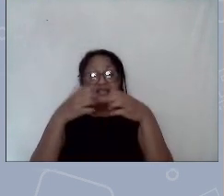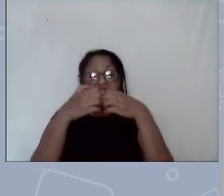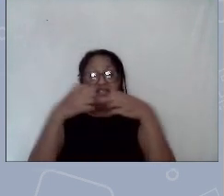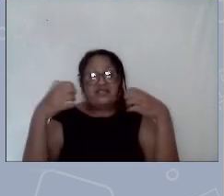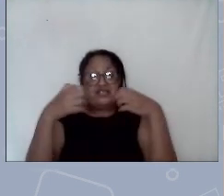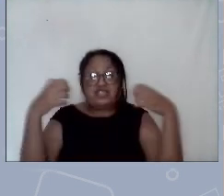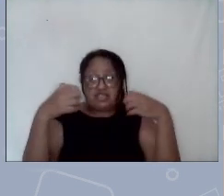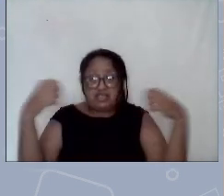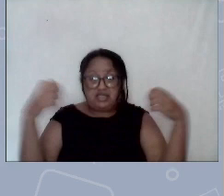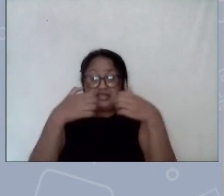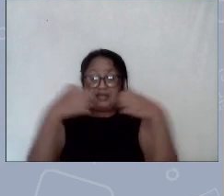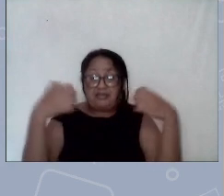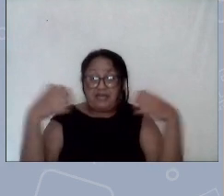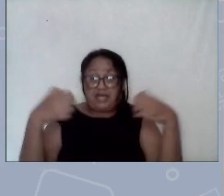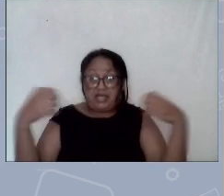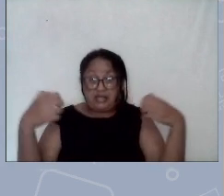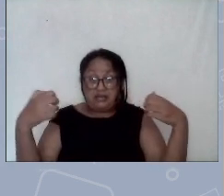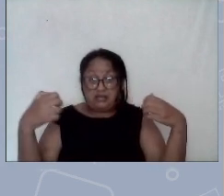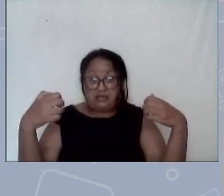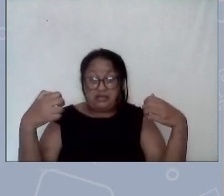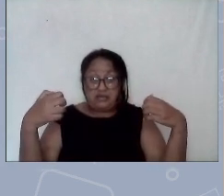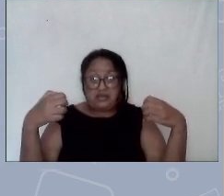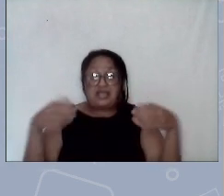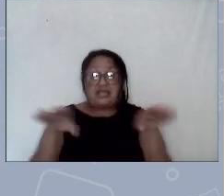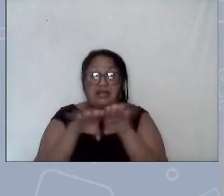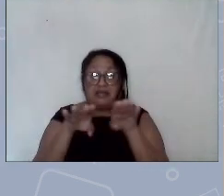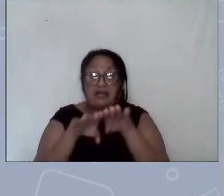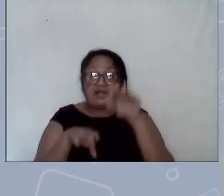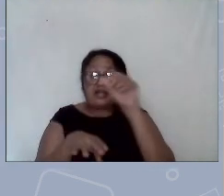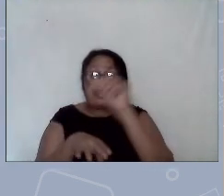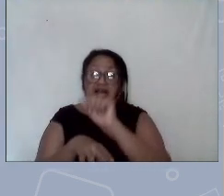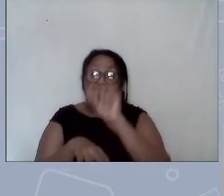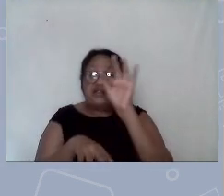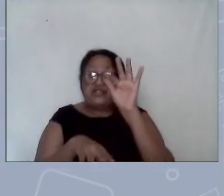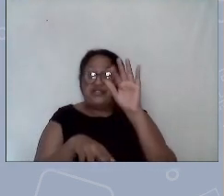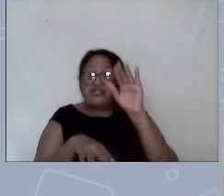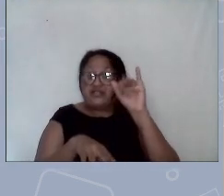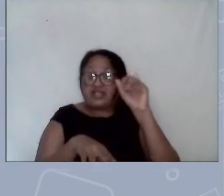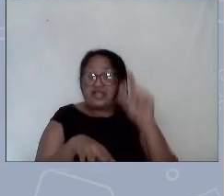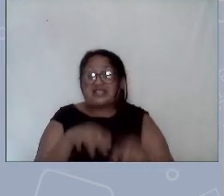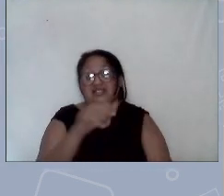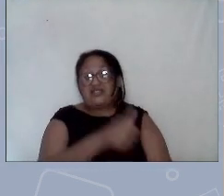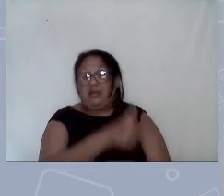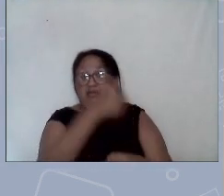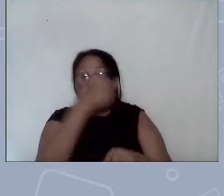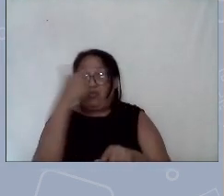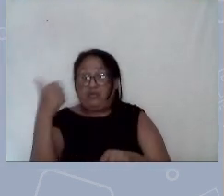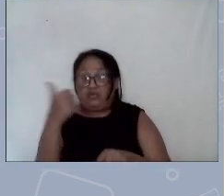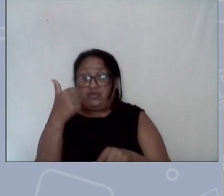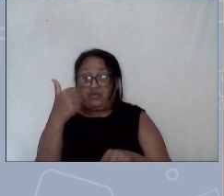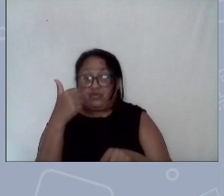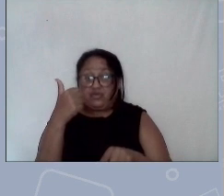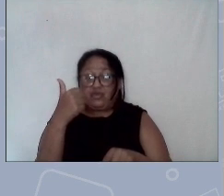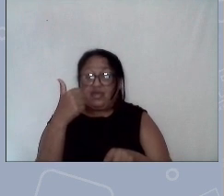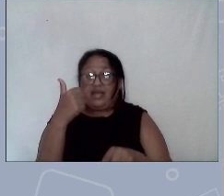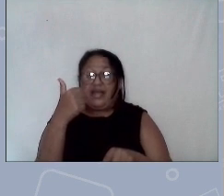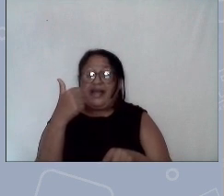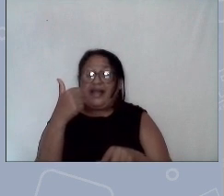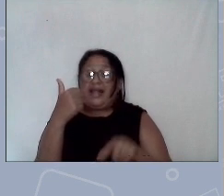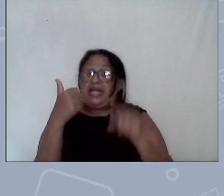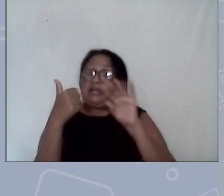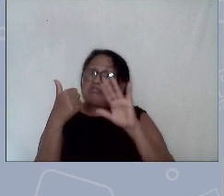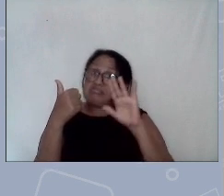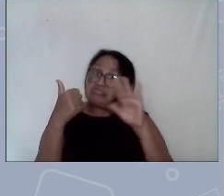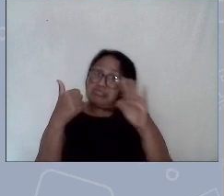divergente da placa africana se a gente está indo para o outro lado é muito provável